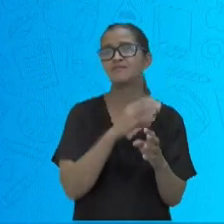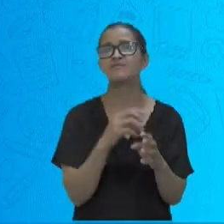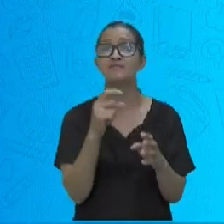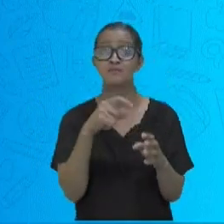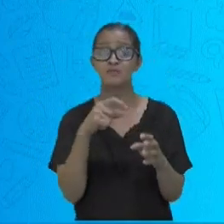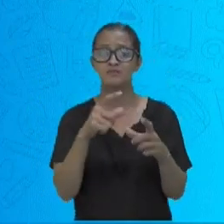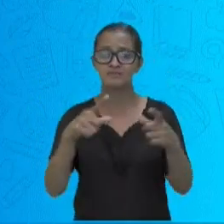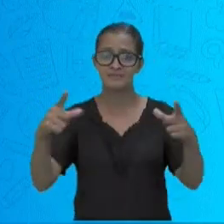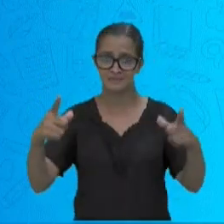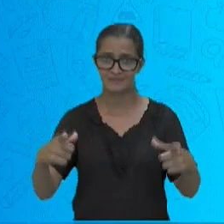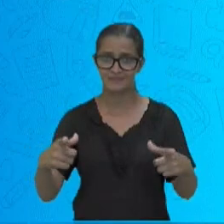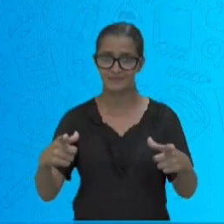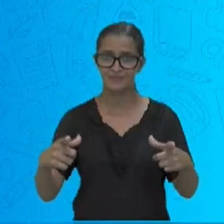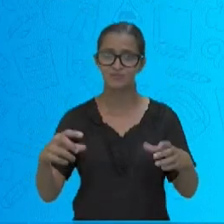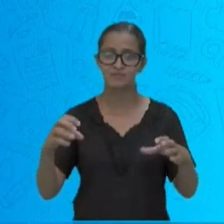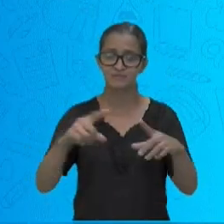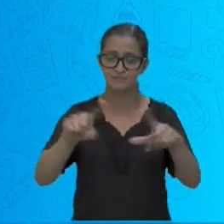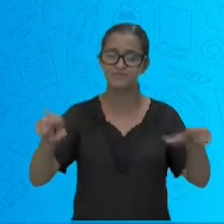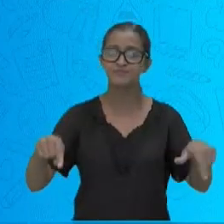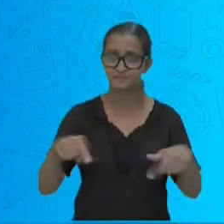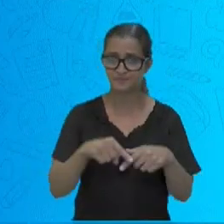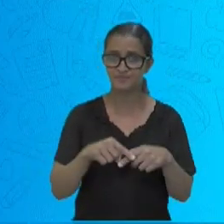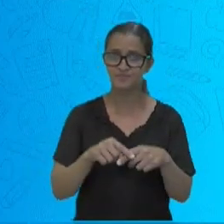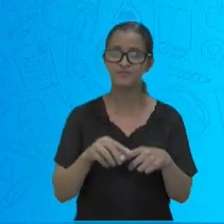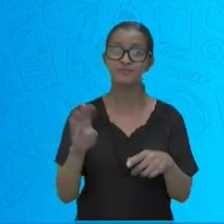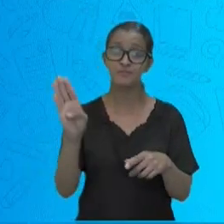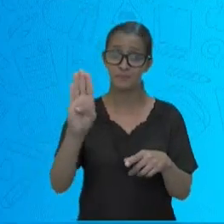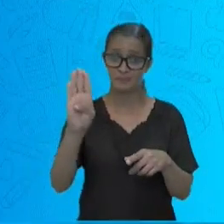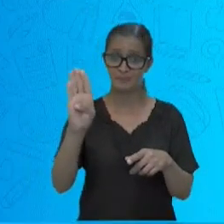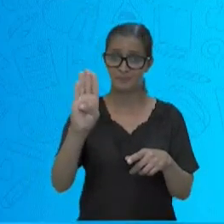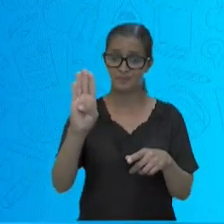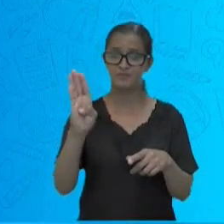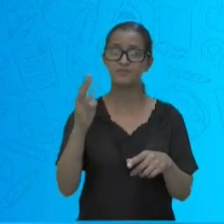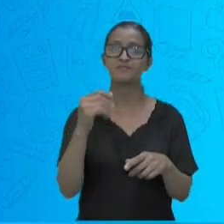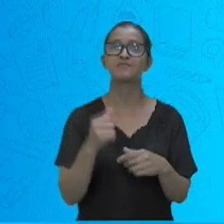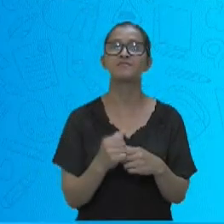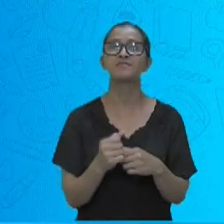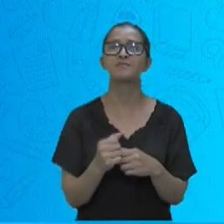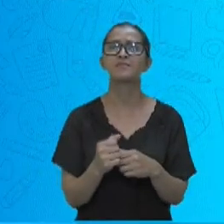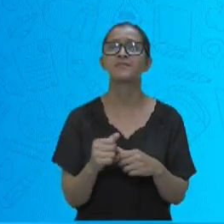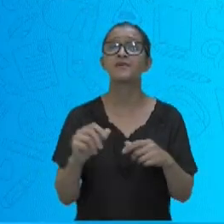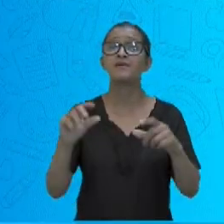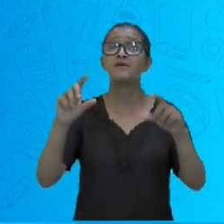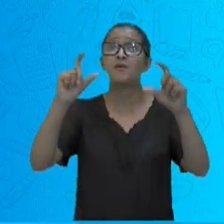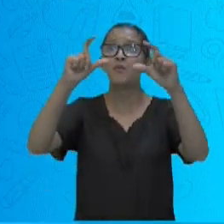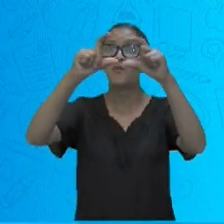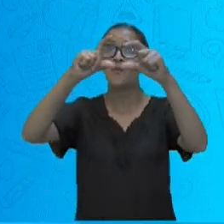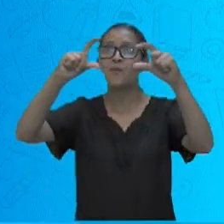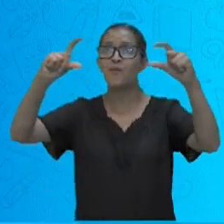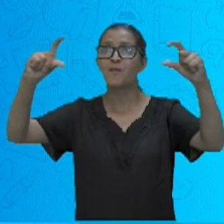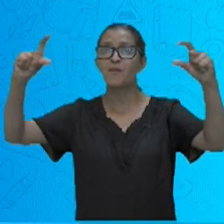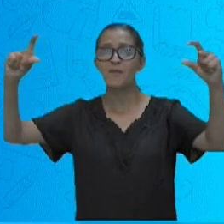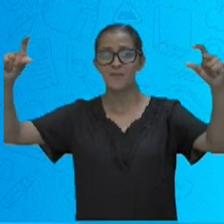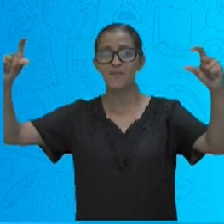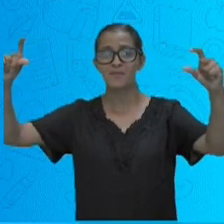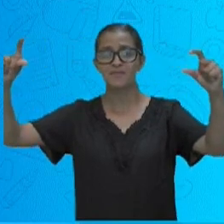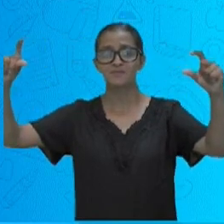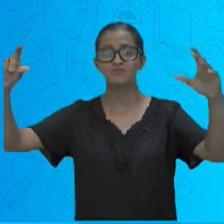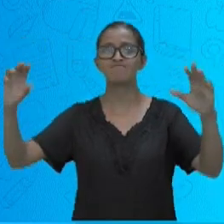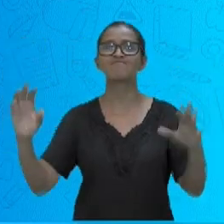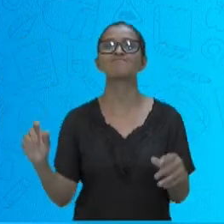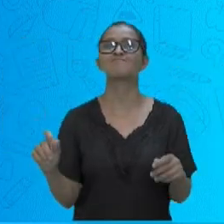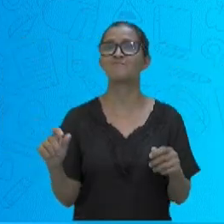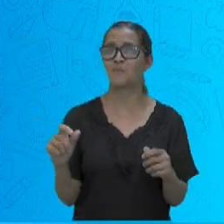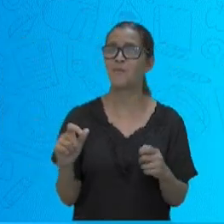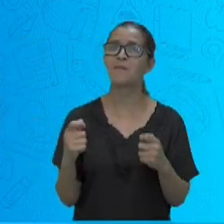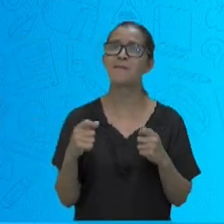B. Eu posso também fazer uma legenda para o meu gráfico. Neste caso, eu vou usar a